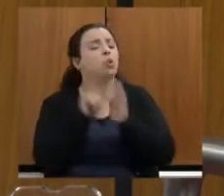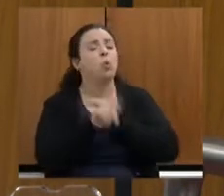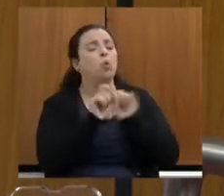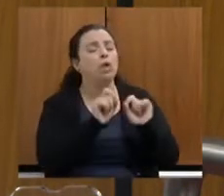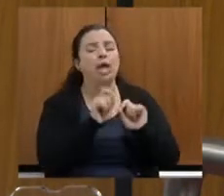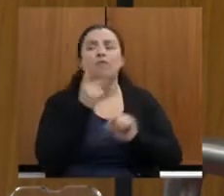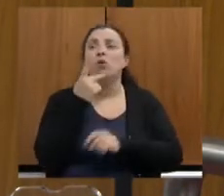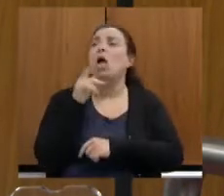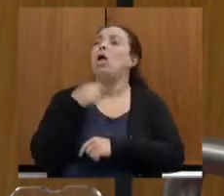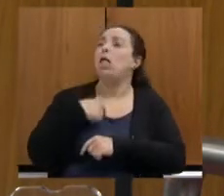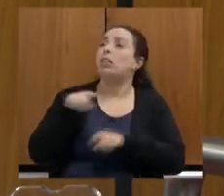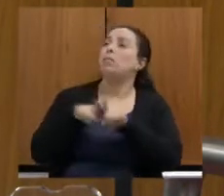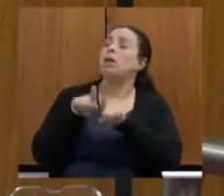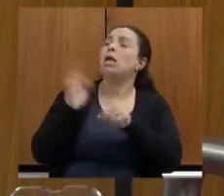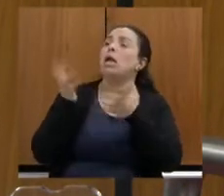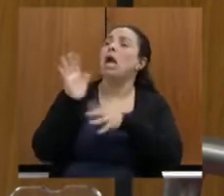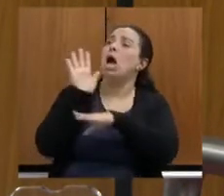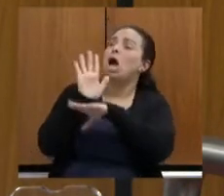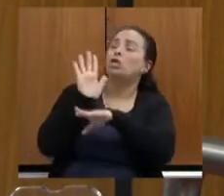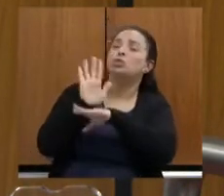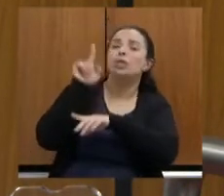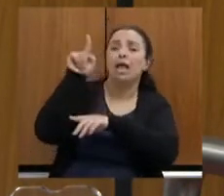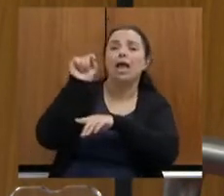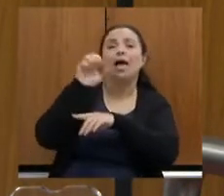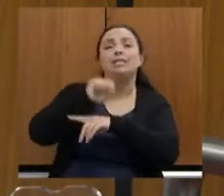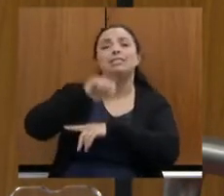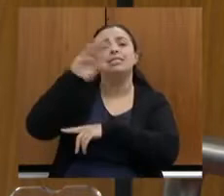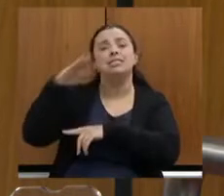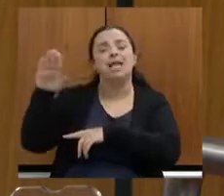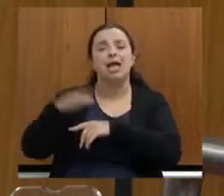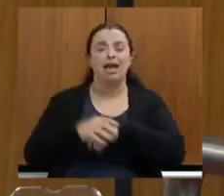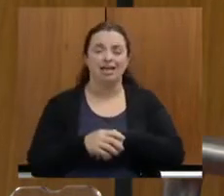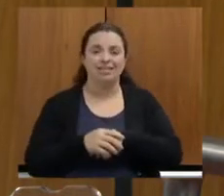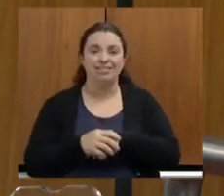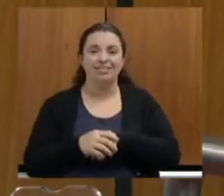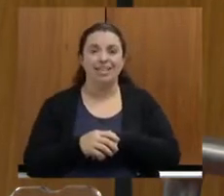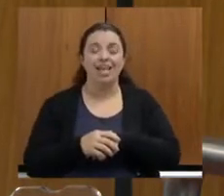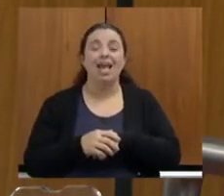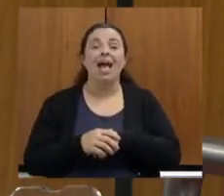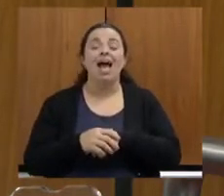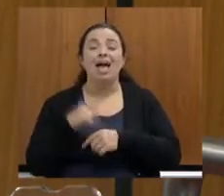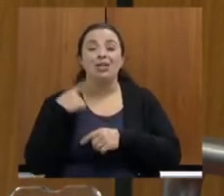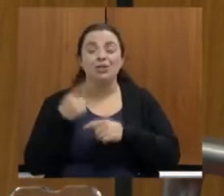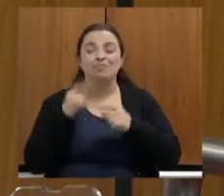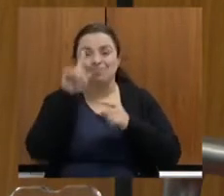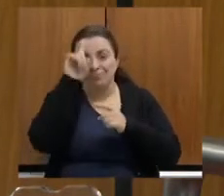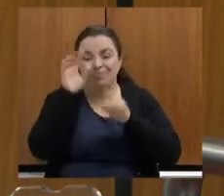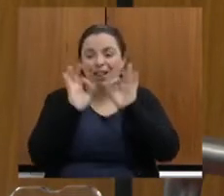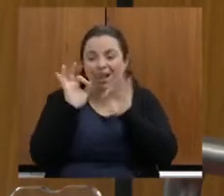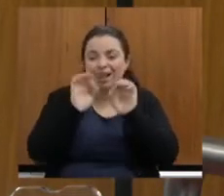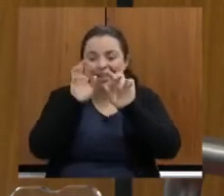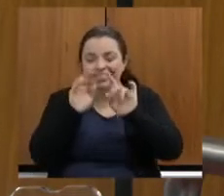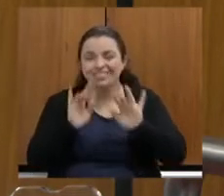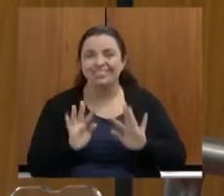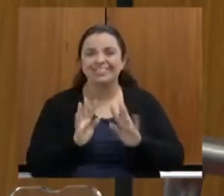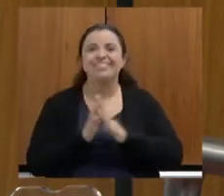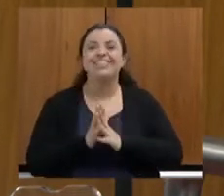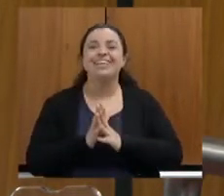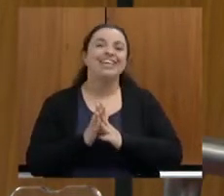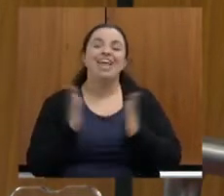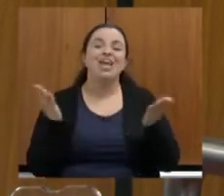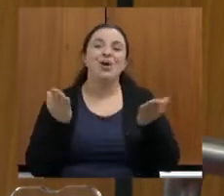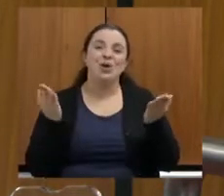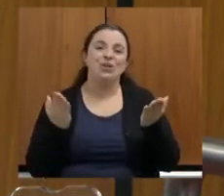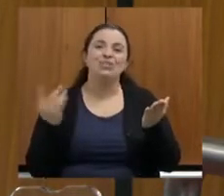a Jamile movimentou os coleguinhas eu levei a ideia para escola e nós estamos aqui hoje e eu como Educadora